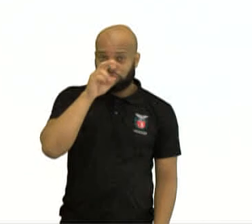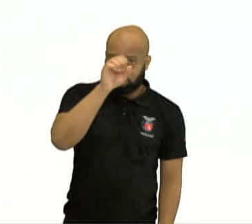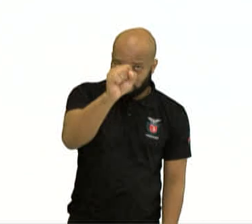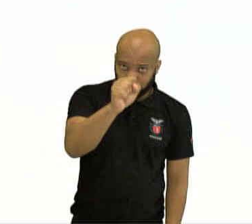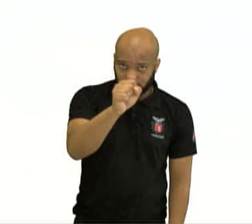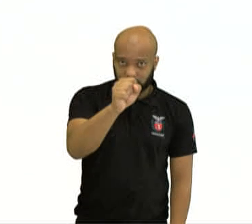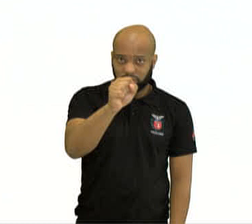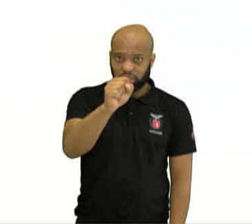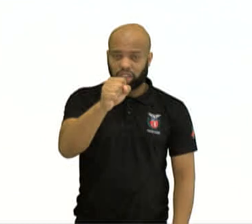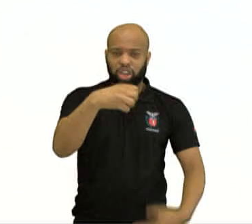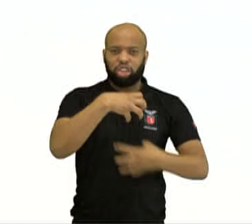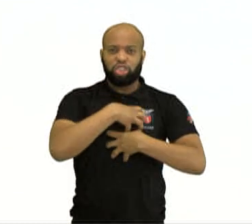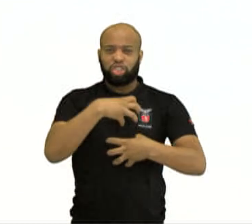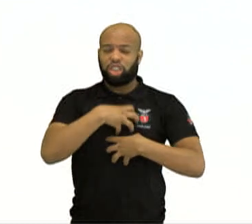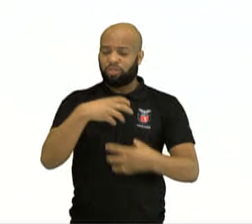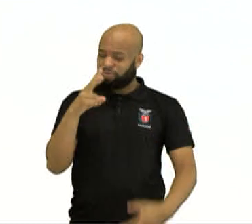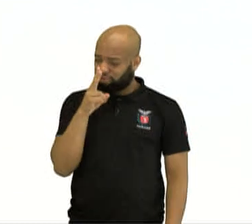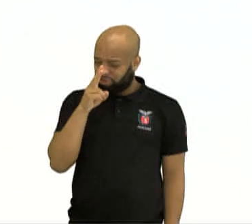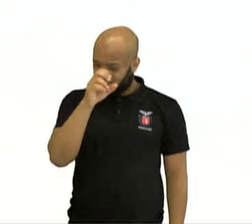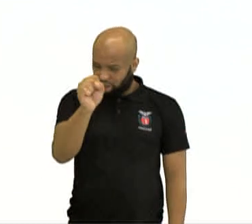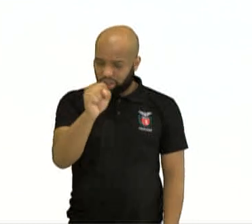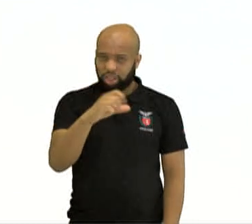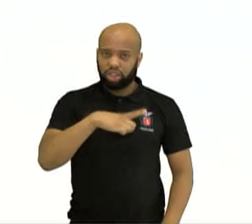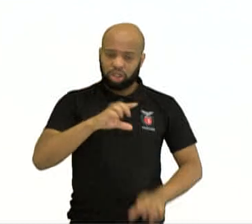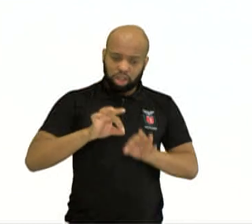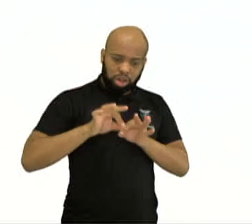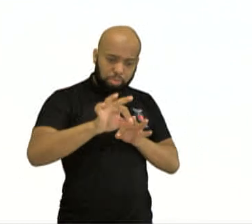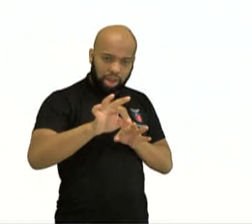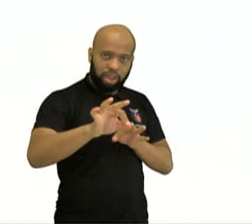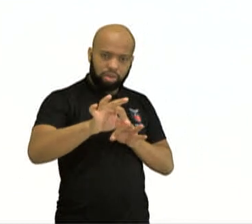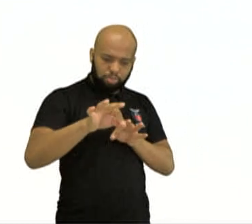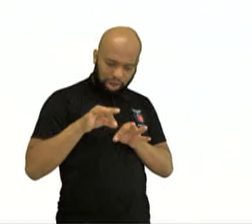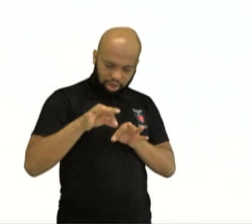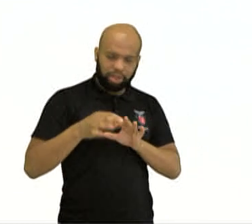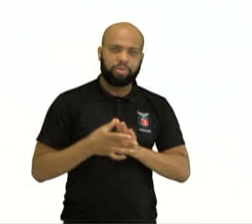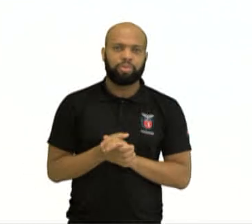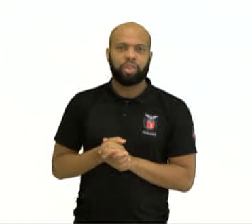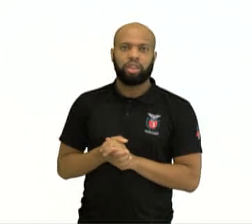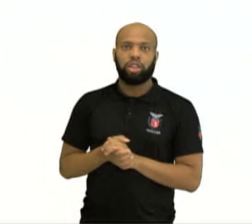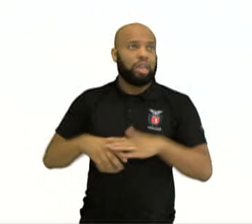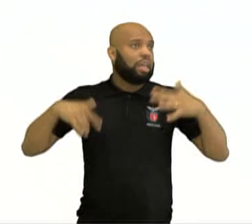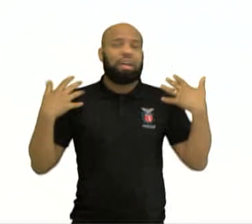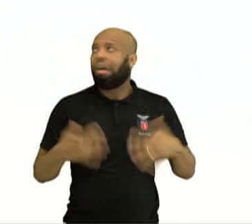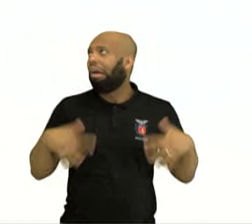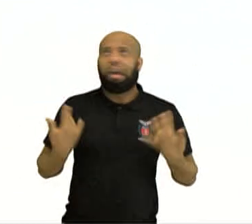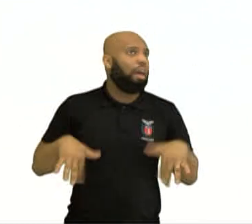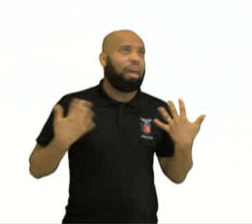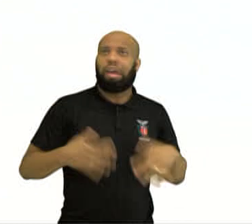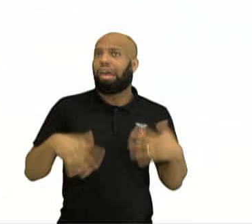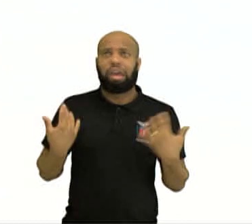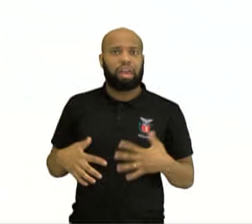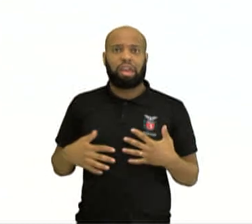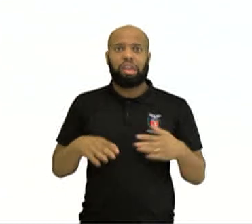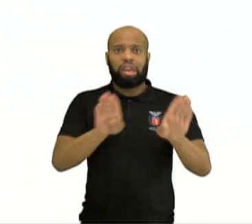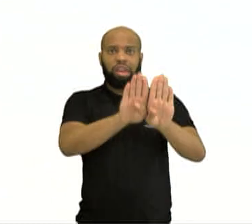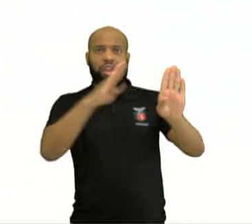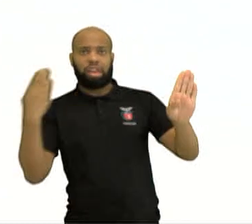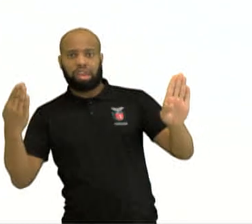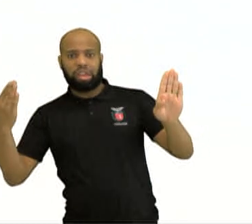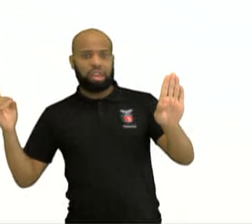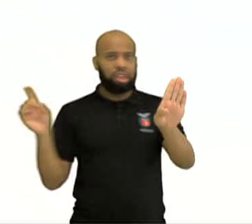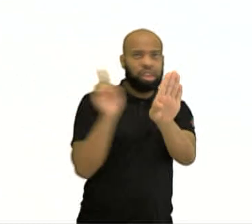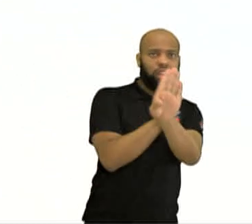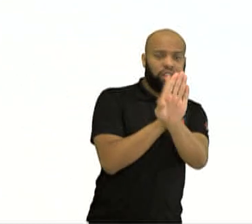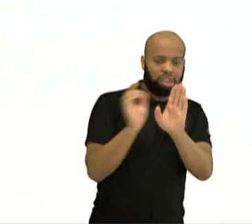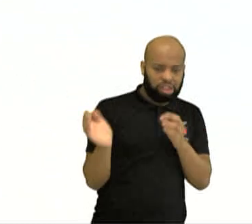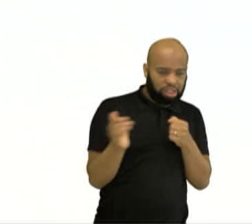concentradas agiam com mais violência num raio de poucos metros. Apavorada, ela buscou abrigo,